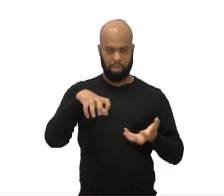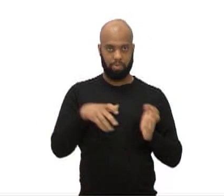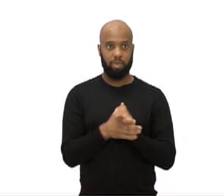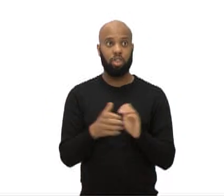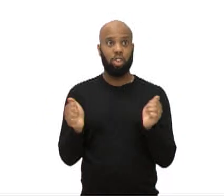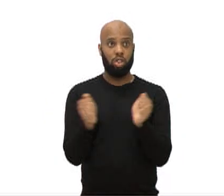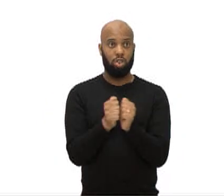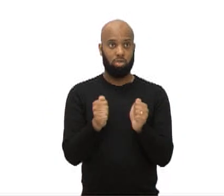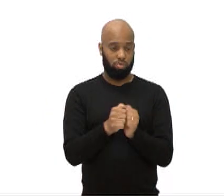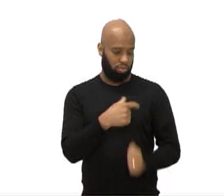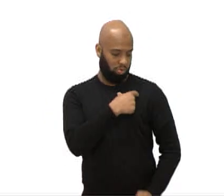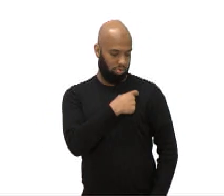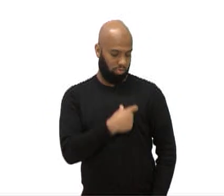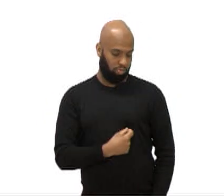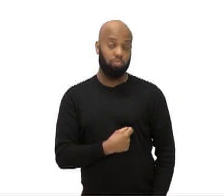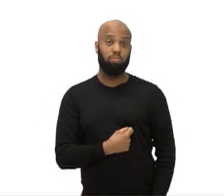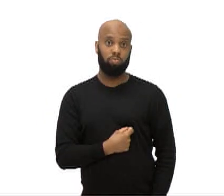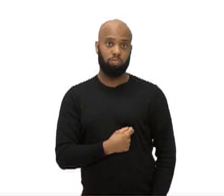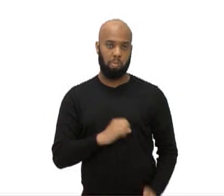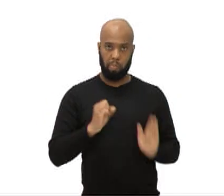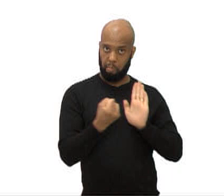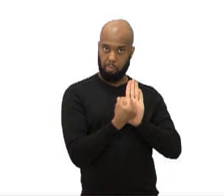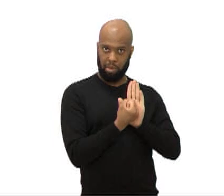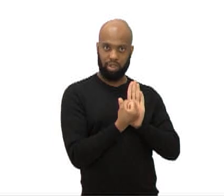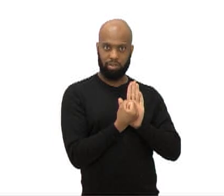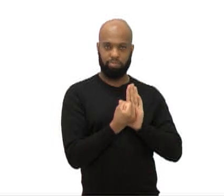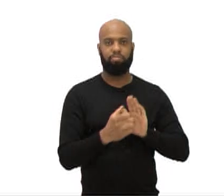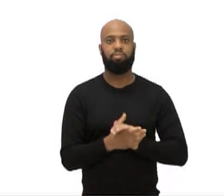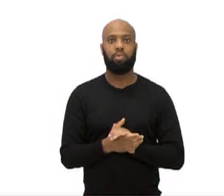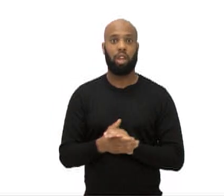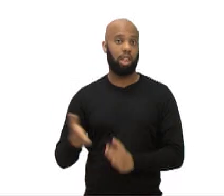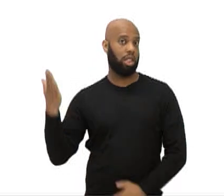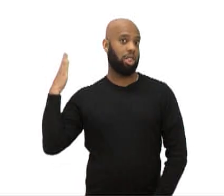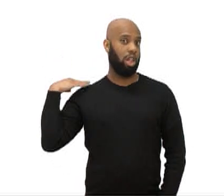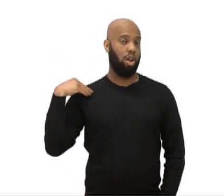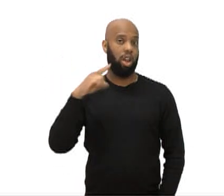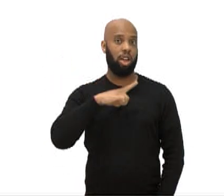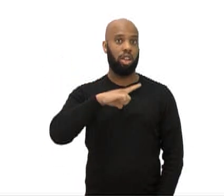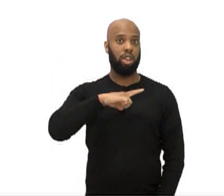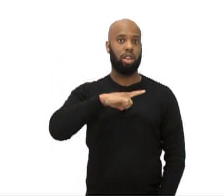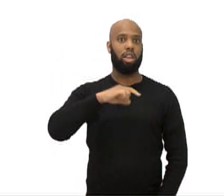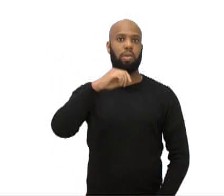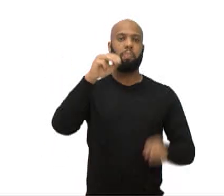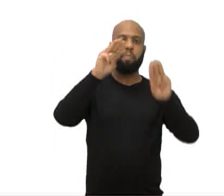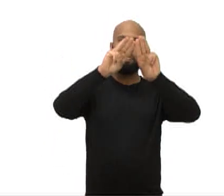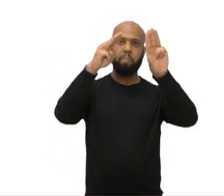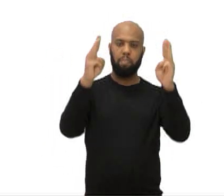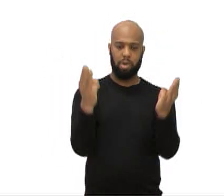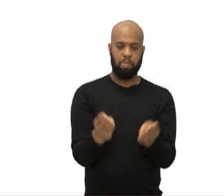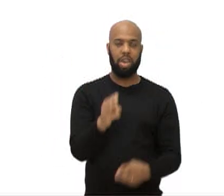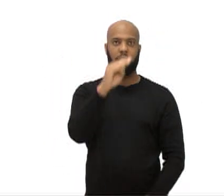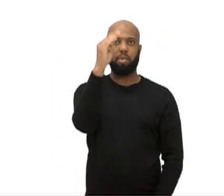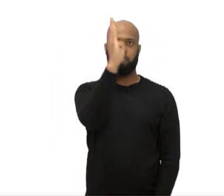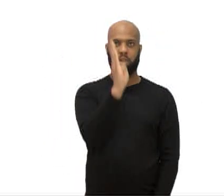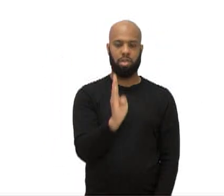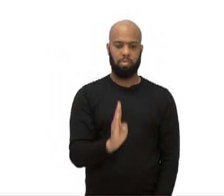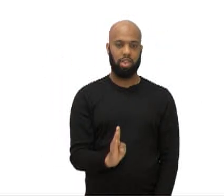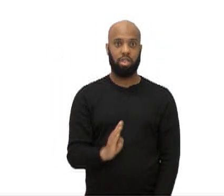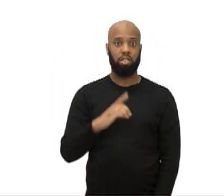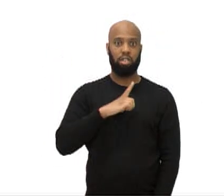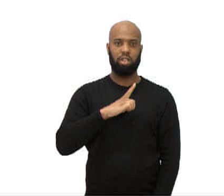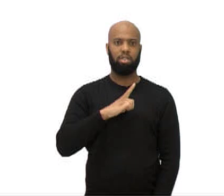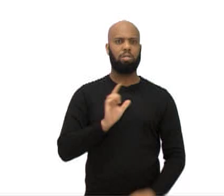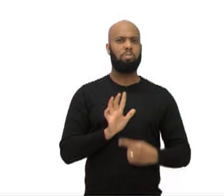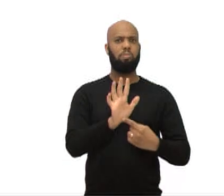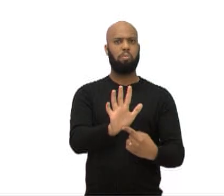o escudo do clube. Na parte das costas, o mapa do Brasil. Em destaque, o estado do